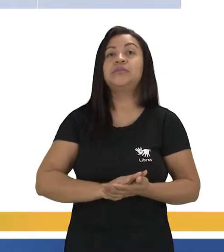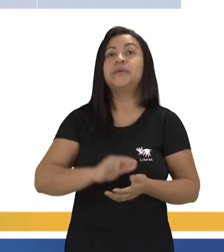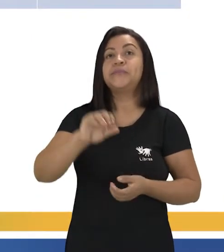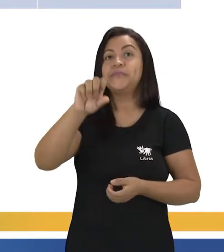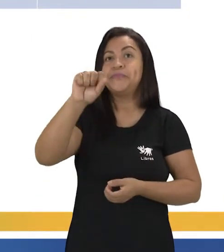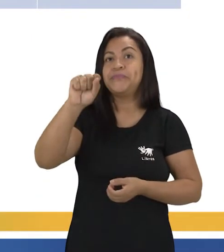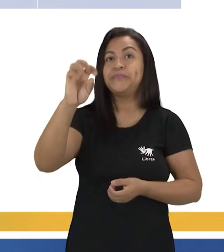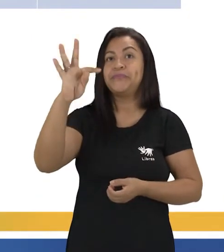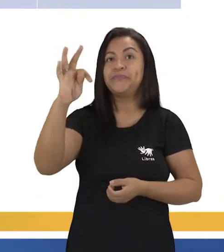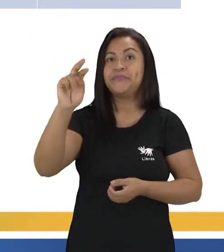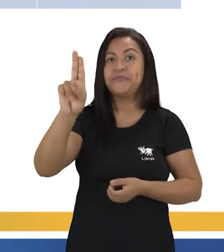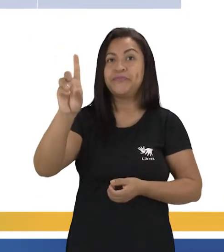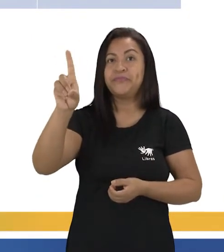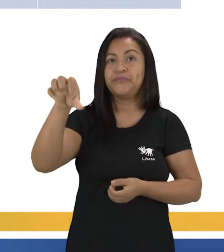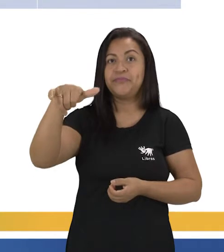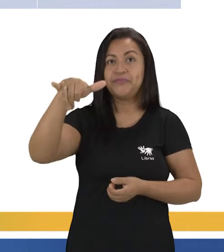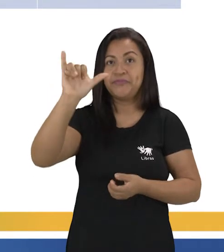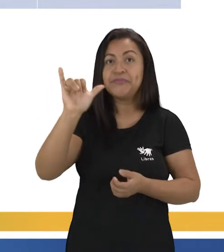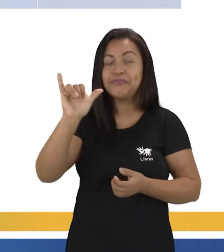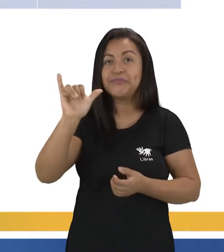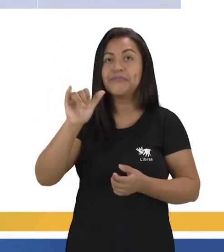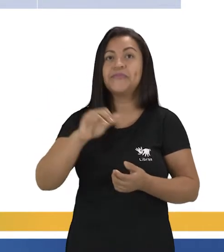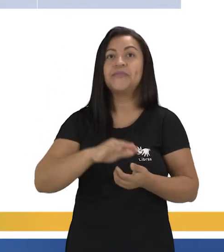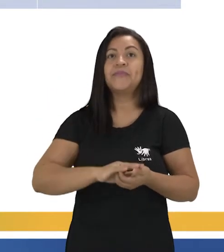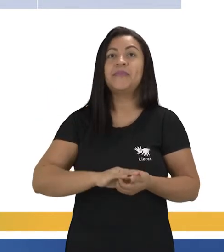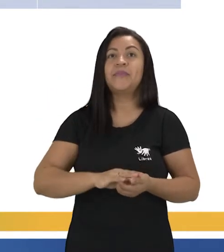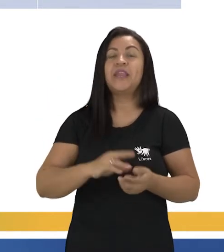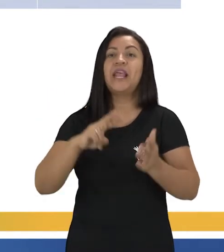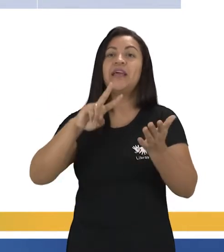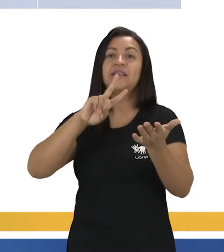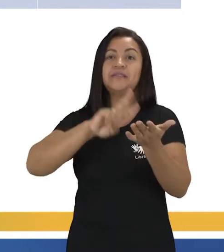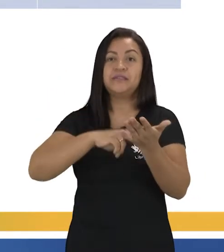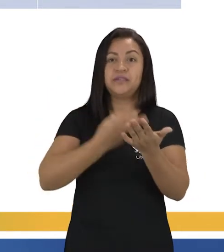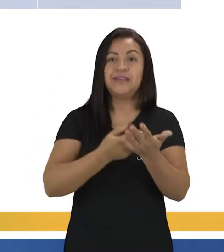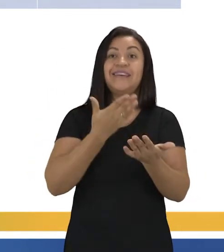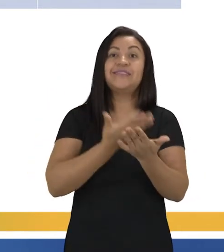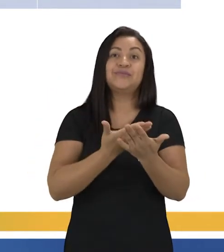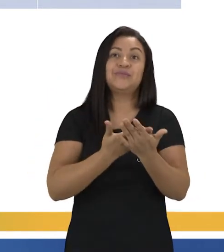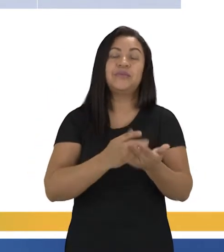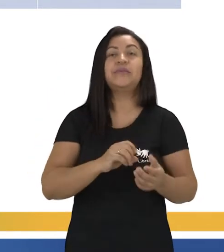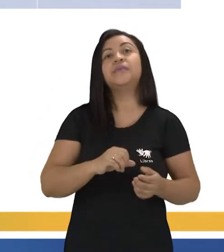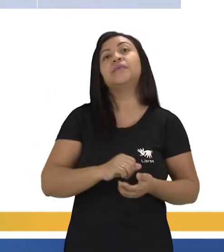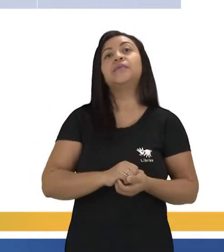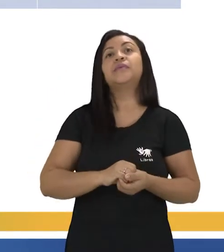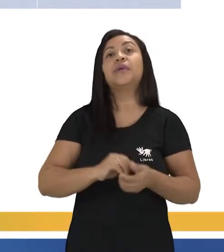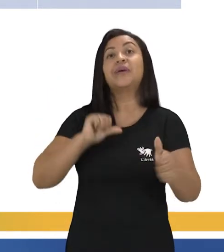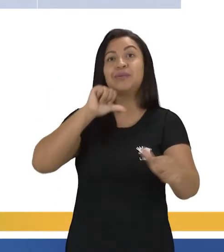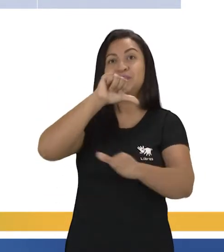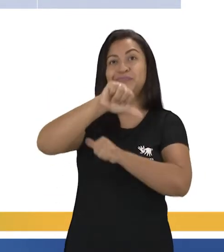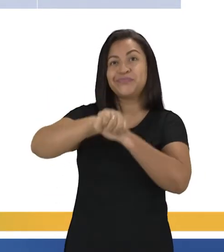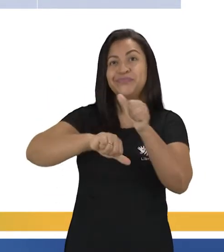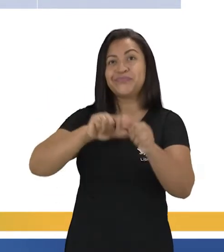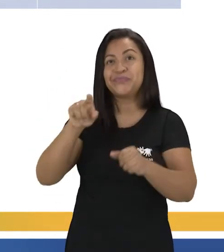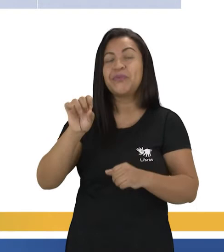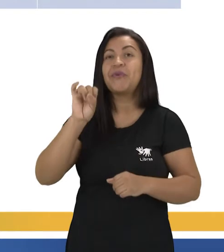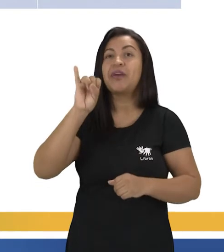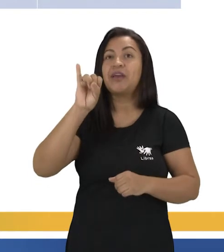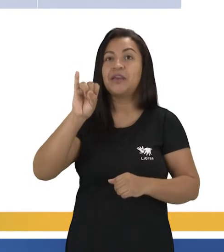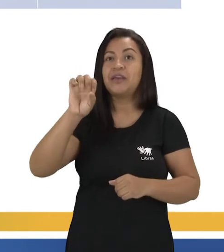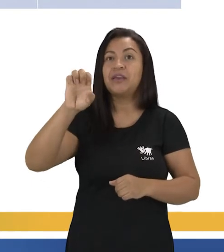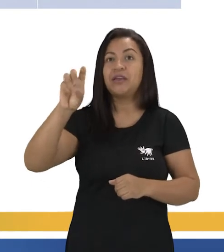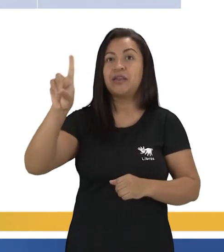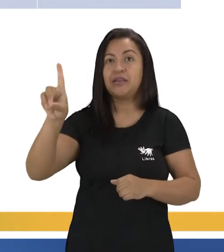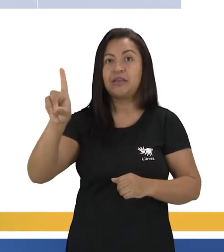verbo regular que termina em y, precedido de uma consoante. Então, nós mudamos o y, trocamos pela letra i e acrescentamos